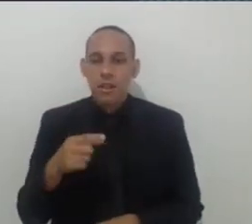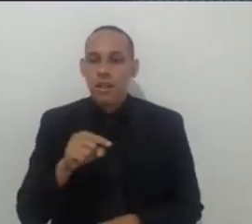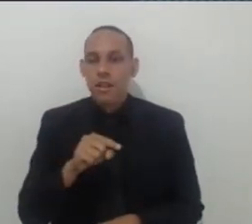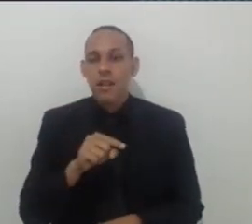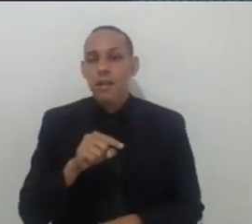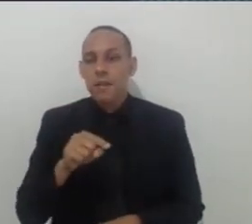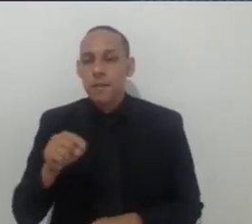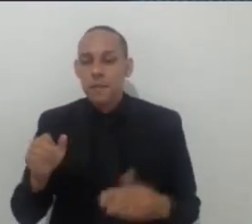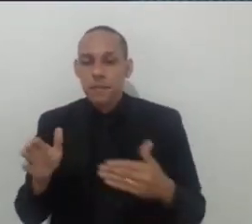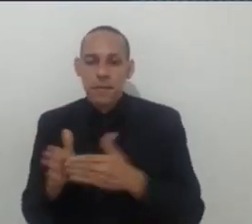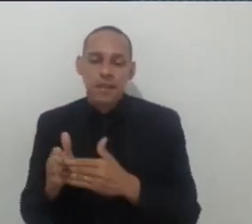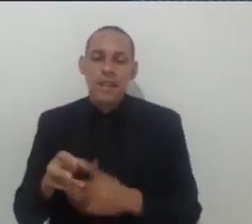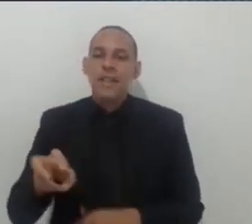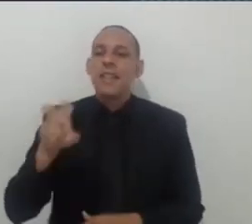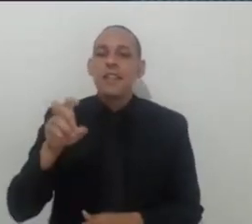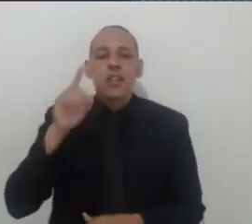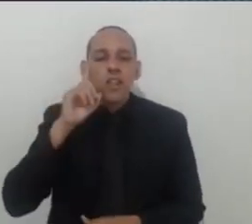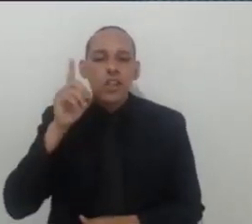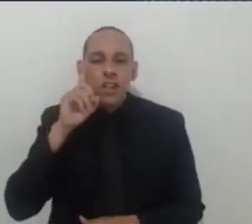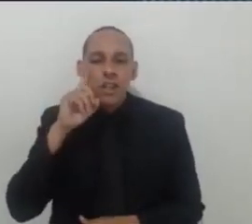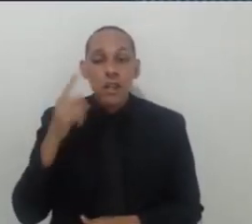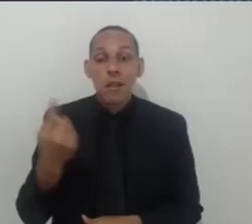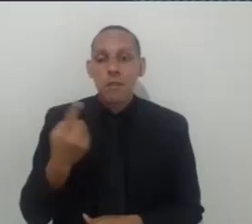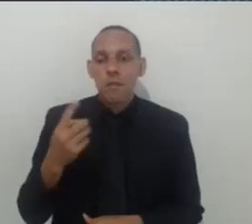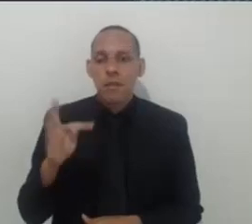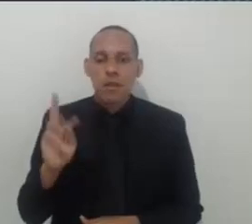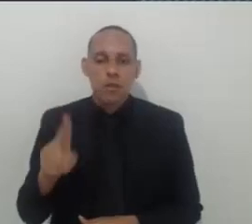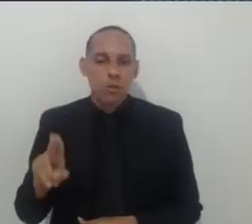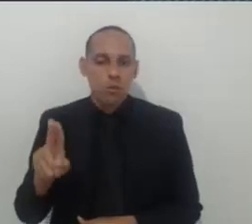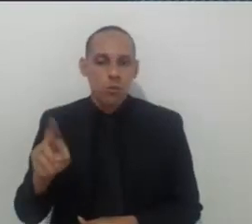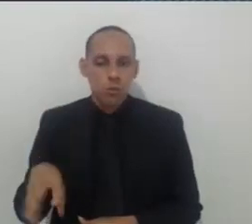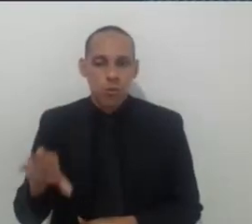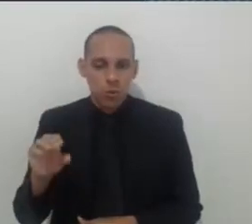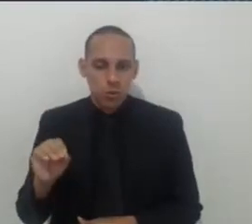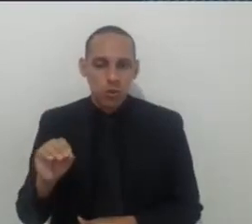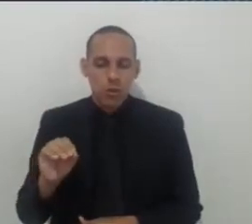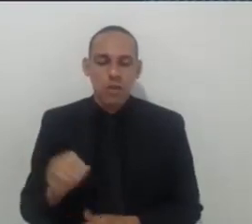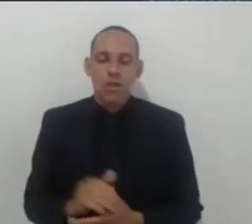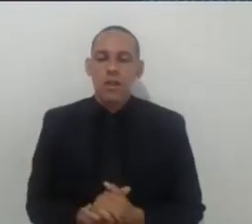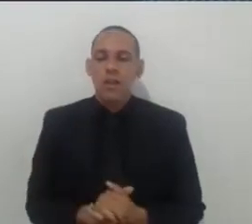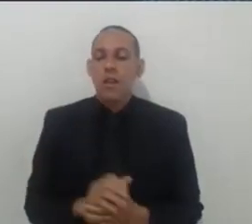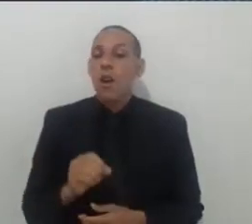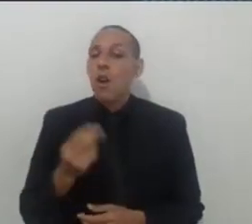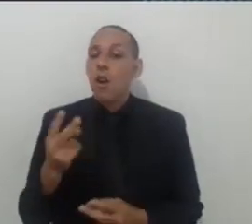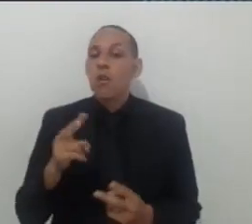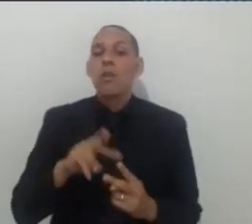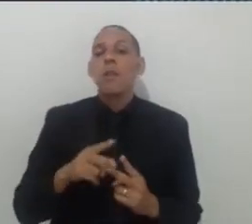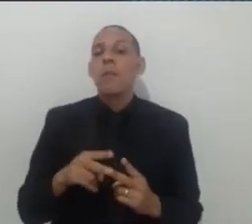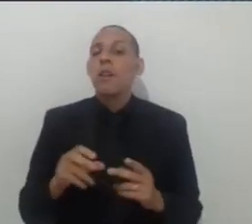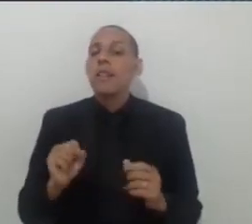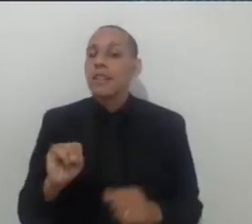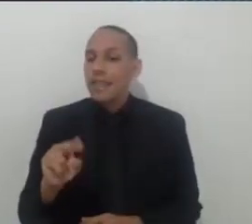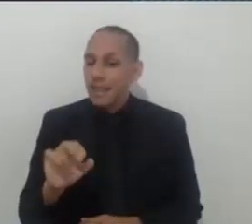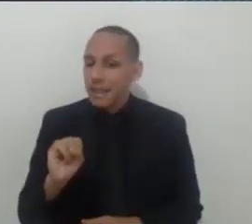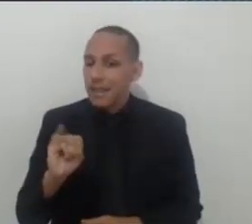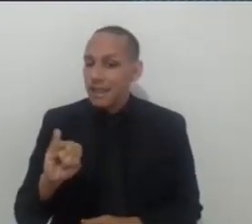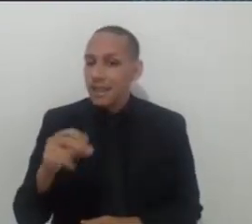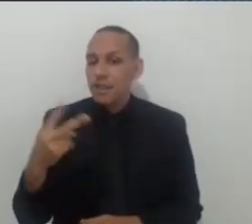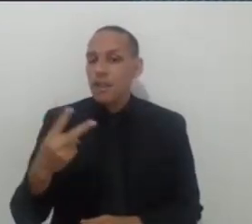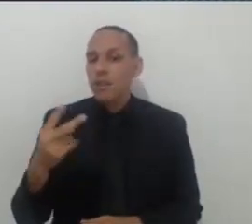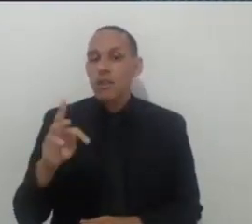a realização do primeiro turno das eleições, ou na hipótese de que recorrer segundo turno, até o